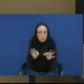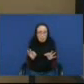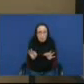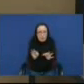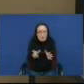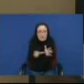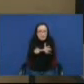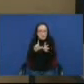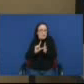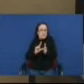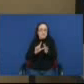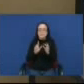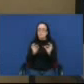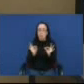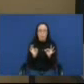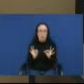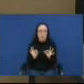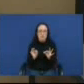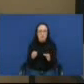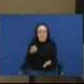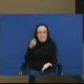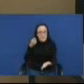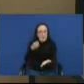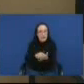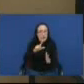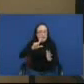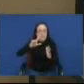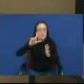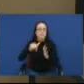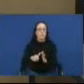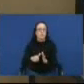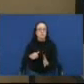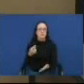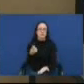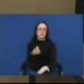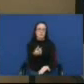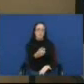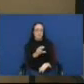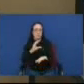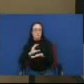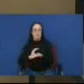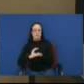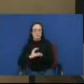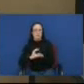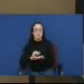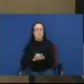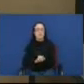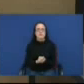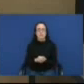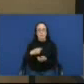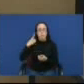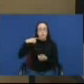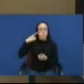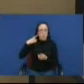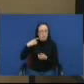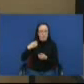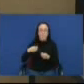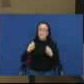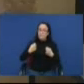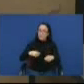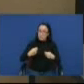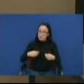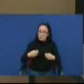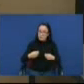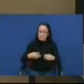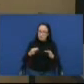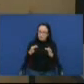antecipado, somente pague o processo quando receber. O advogado tem que saber ganhar e tem que saber perder. Se ele